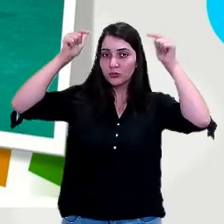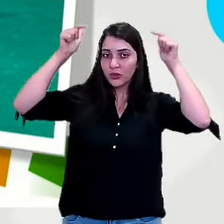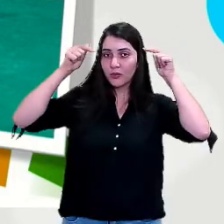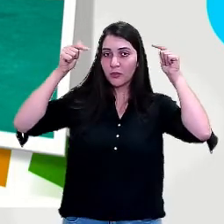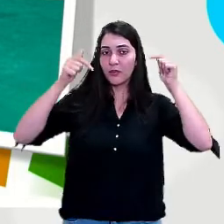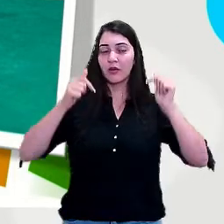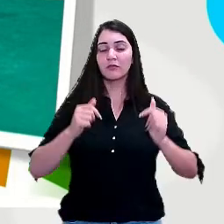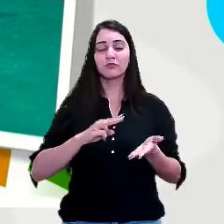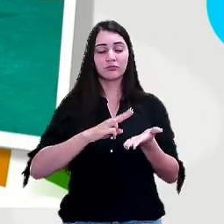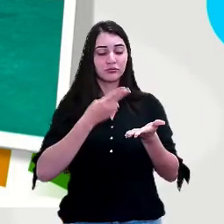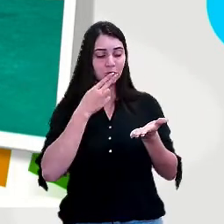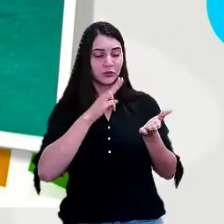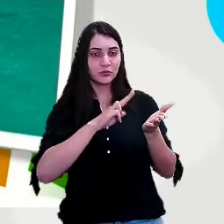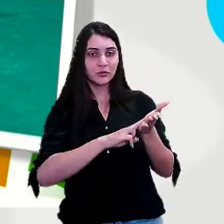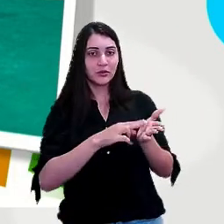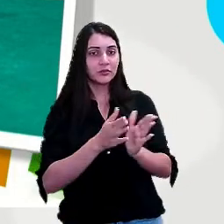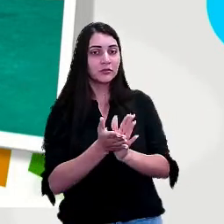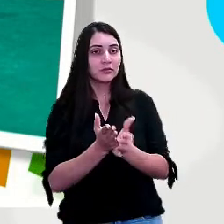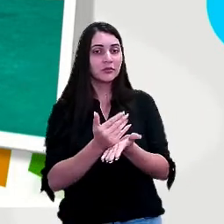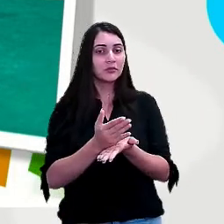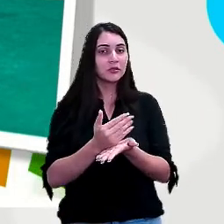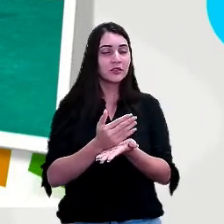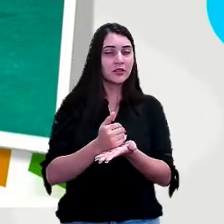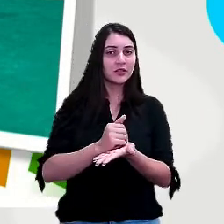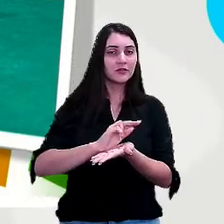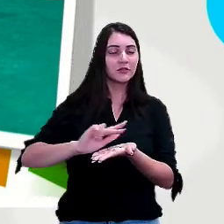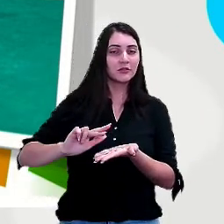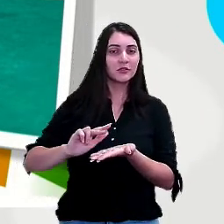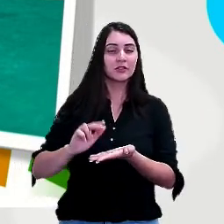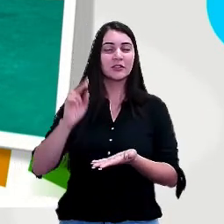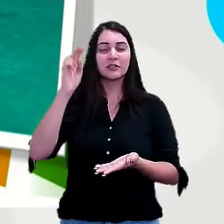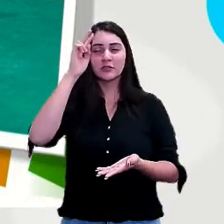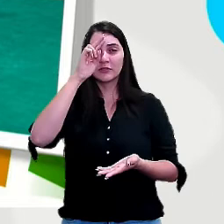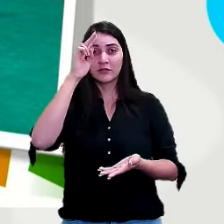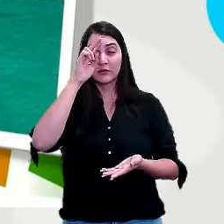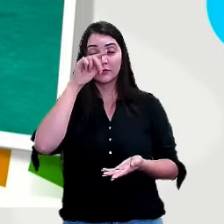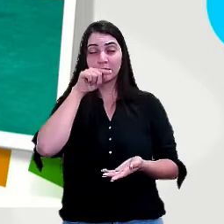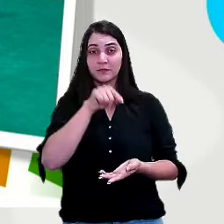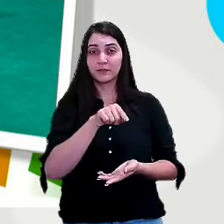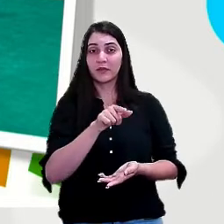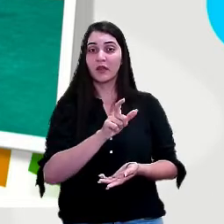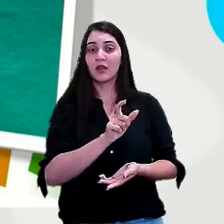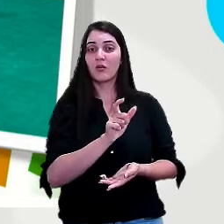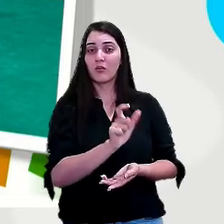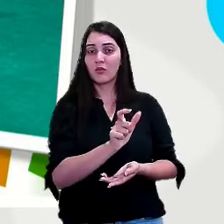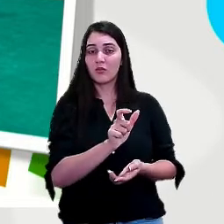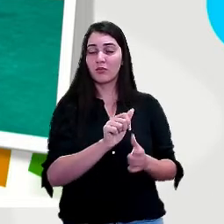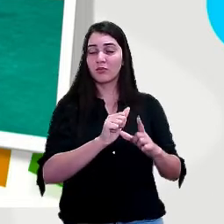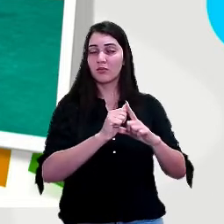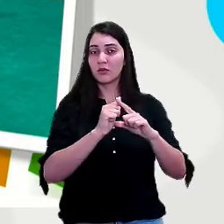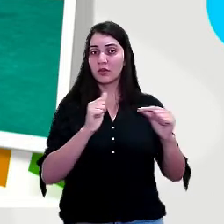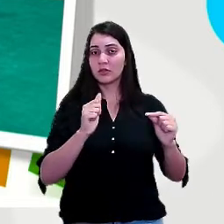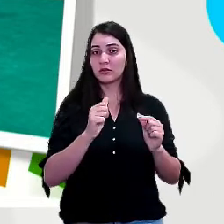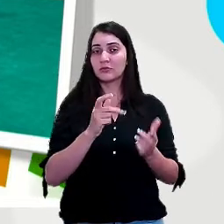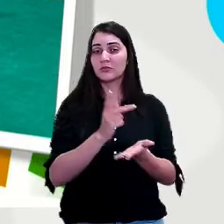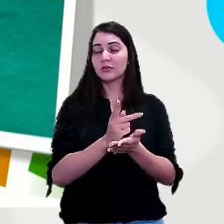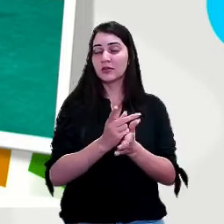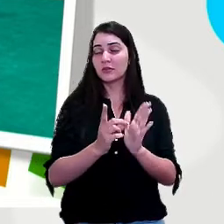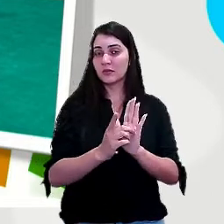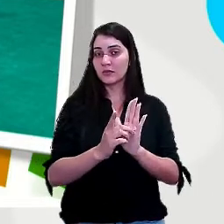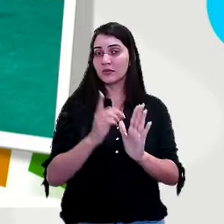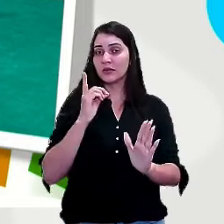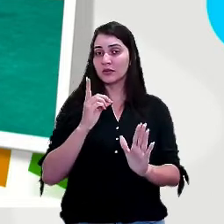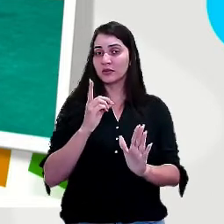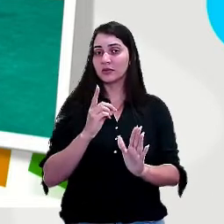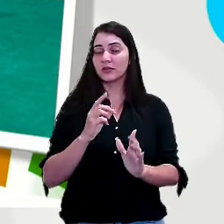uma carta, uns livros, umas histórias. O artigo vem sempre antes de mim.